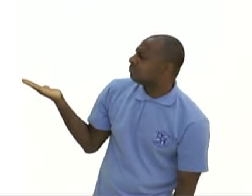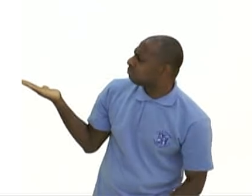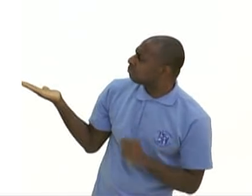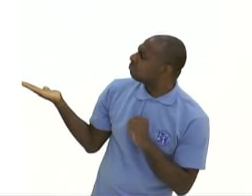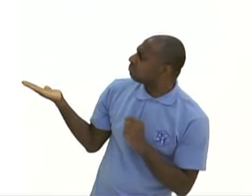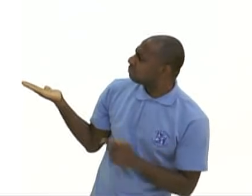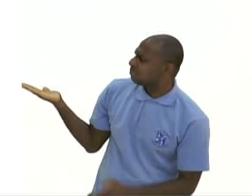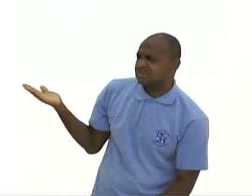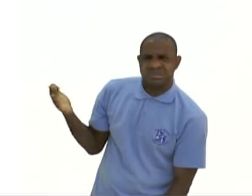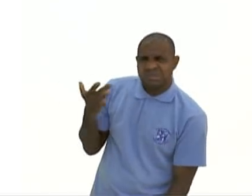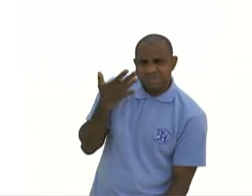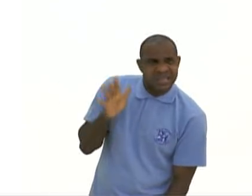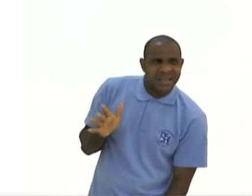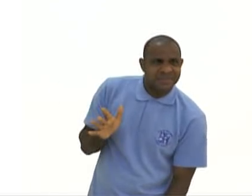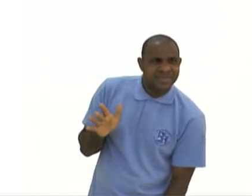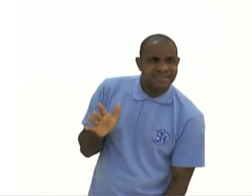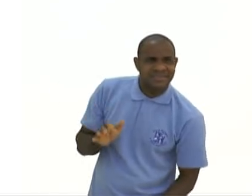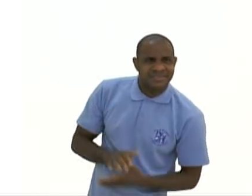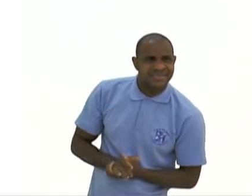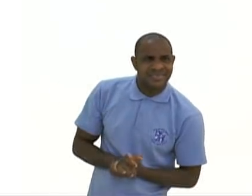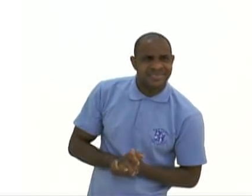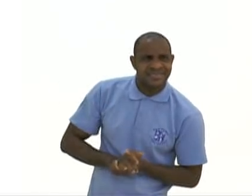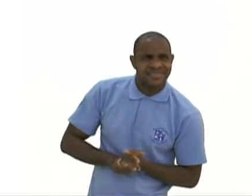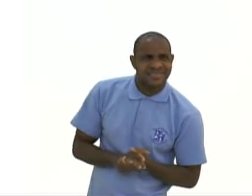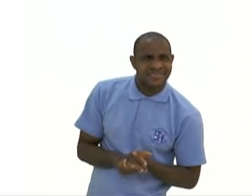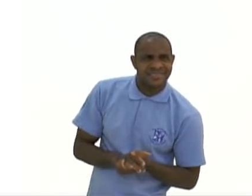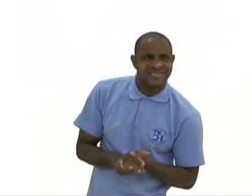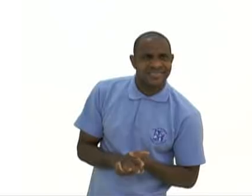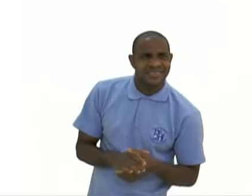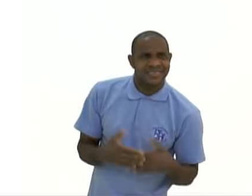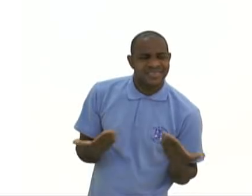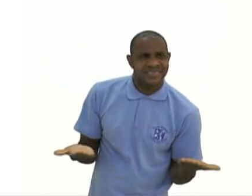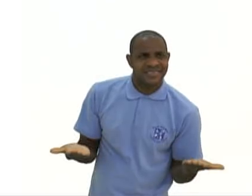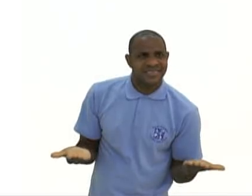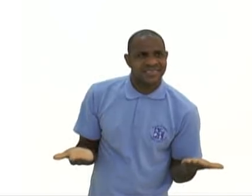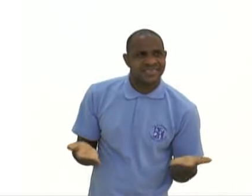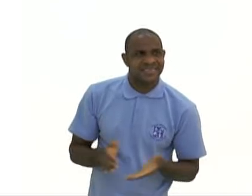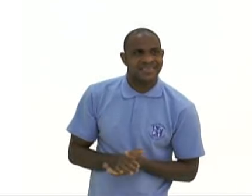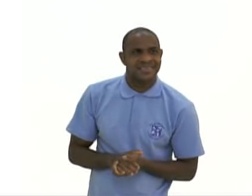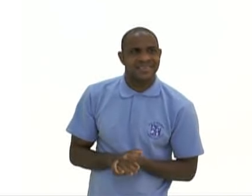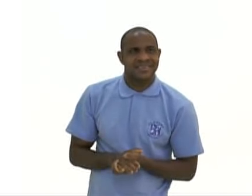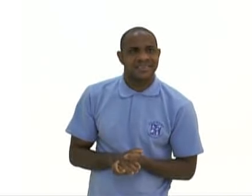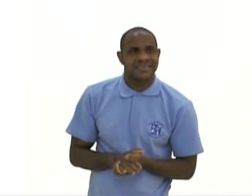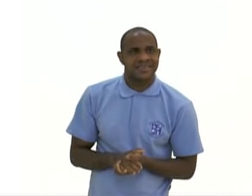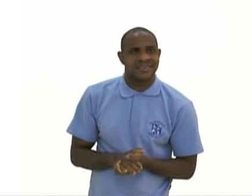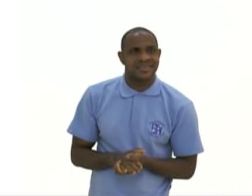Olha, professor, não sei não, mas se for uma guerra, eu não queria estar aí, não. Eu concordo com você.